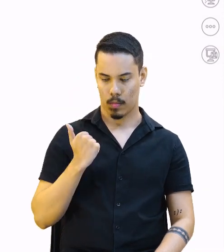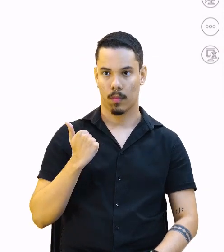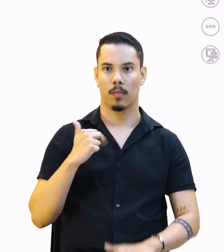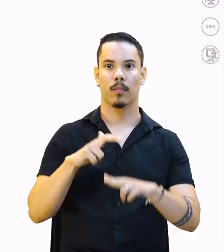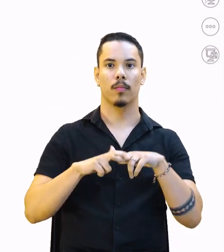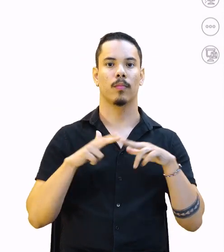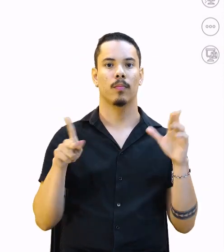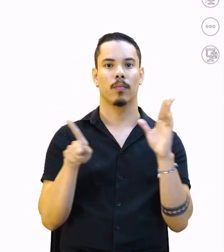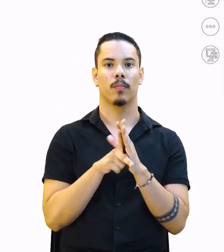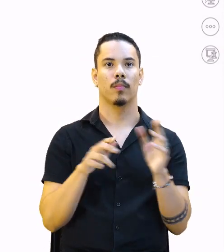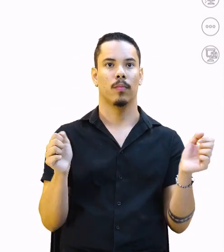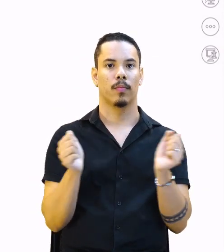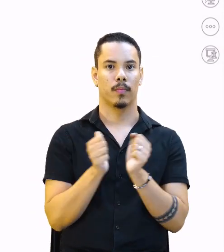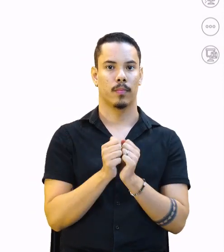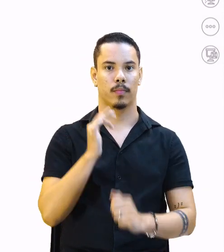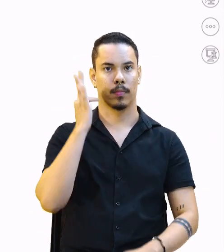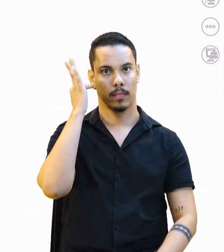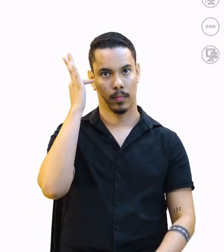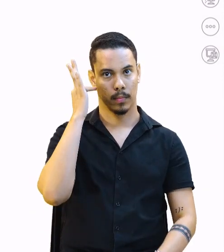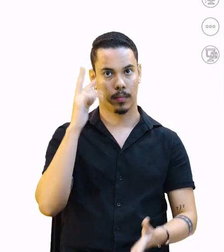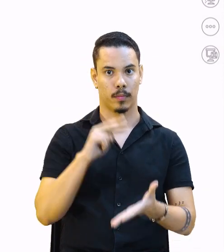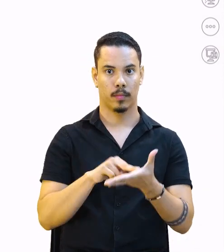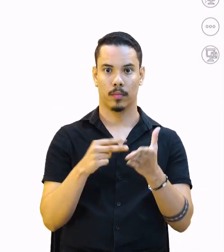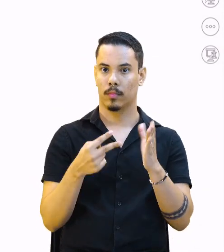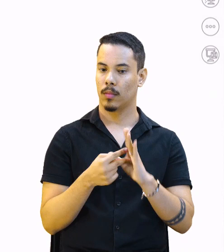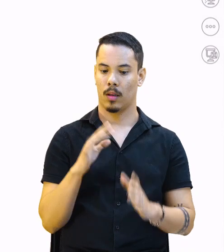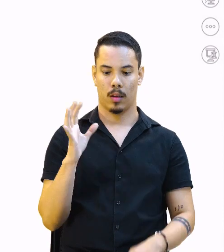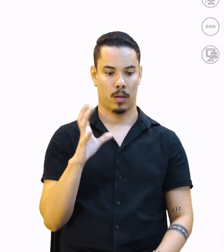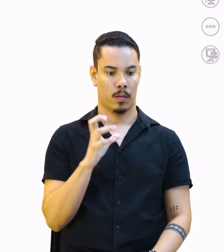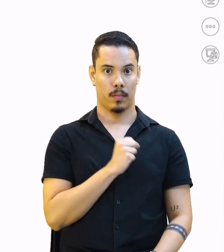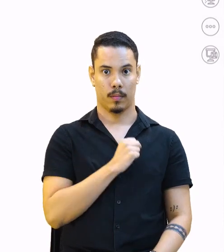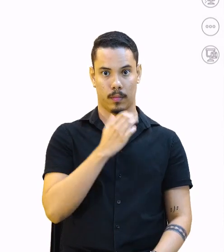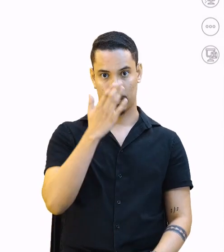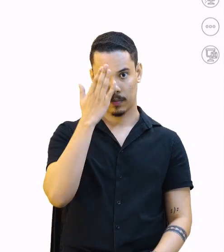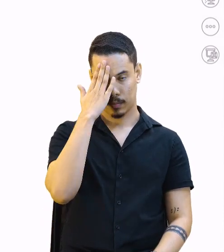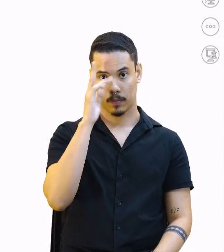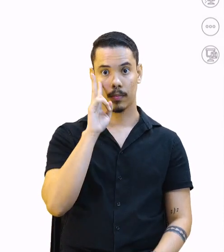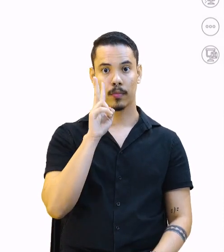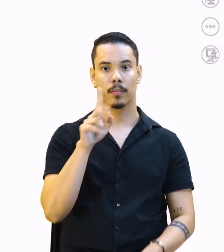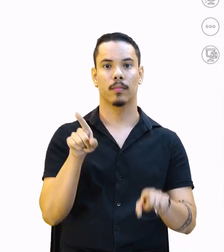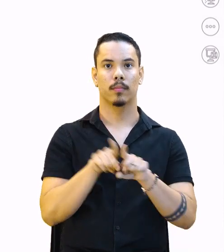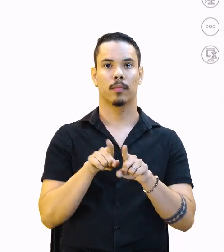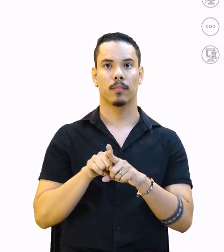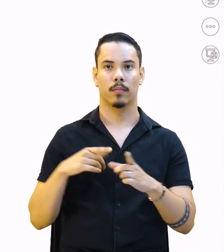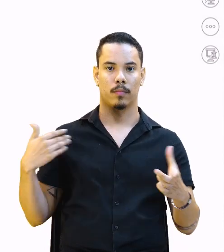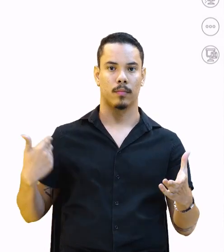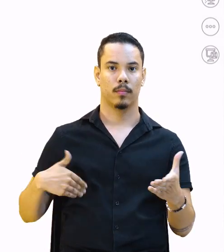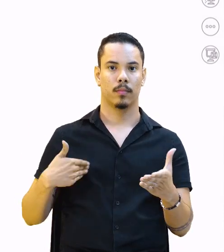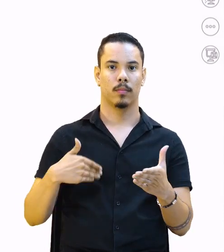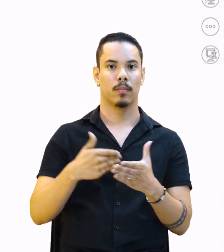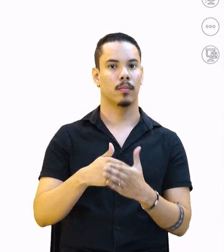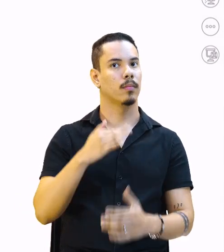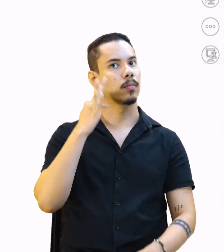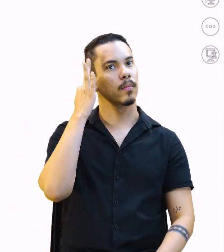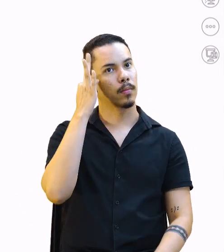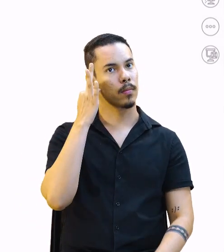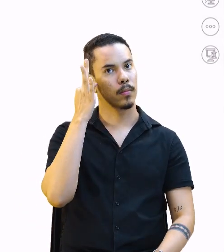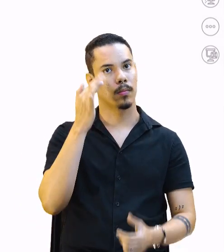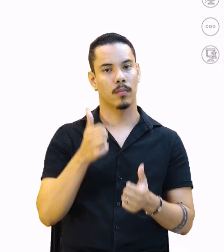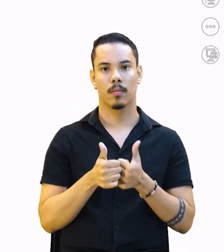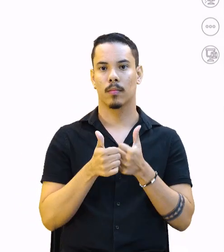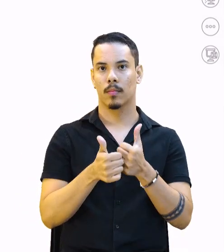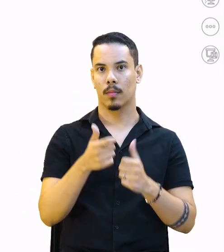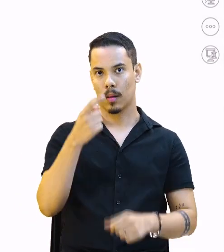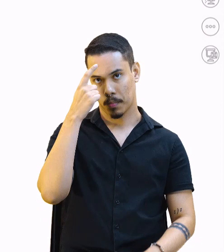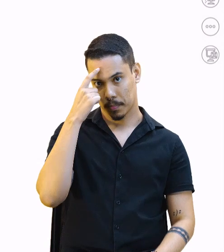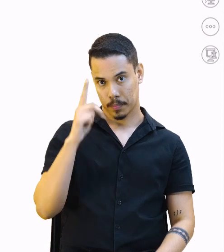O filósofo é aquele que ama o saber. Vimos também que o processo do filosofar, de acordo com o pensamento de